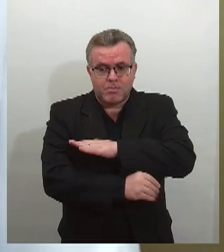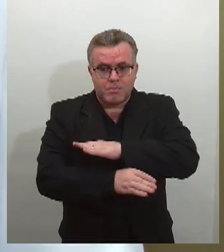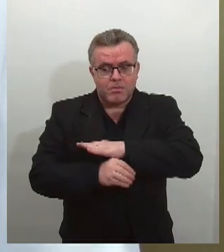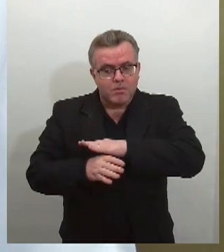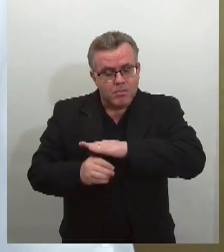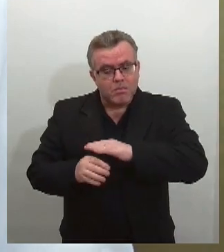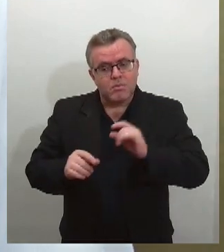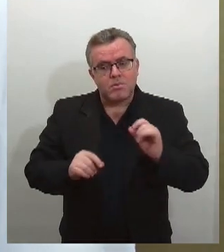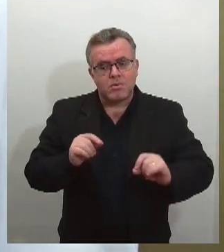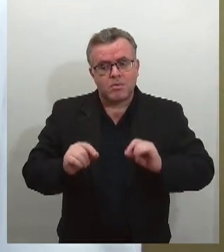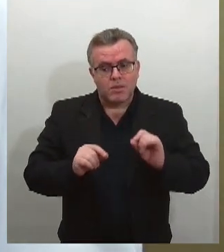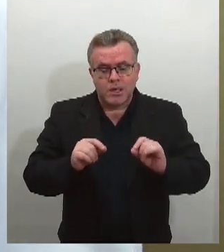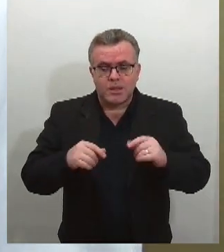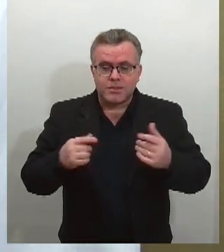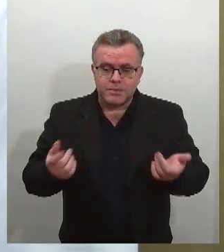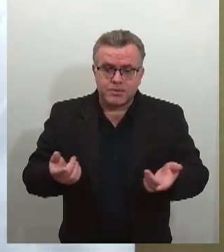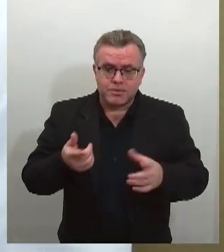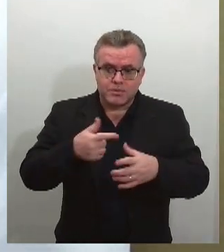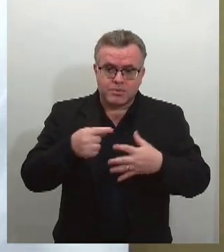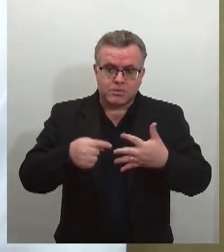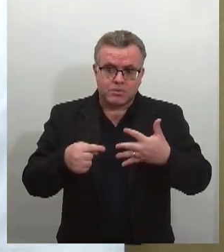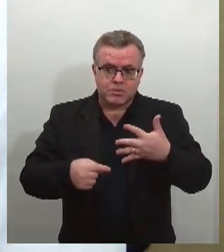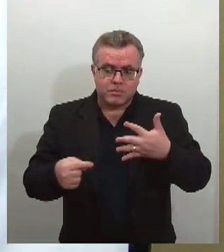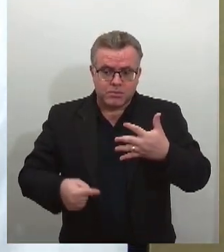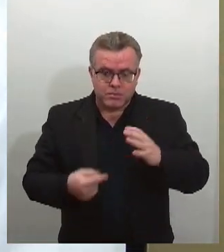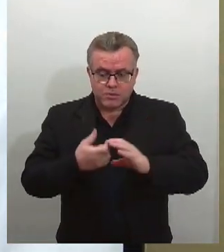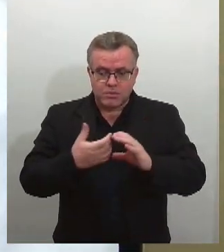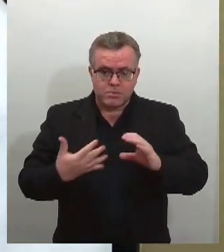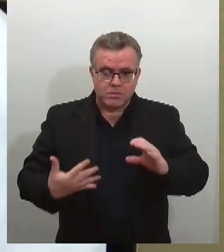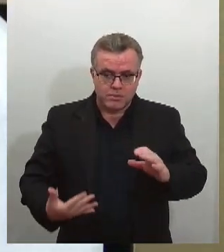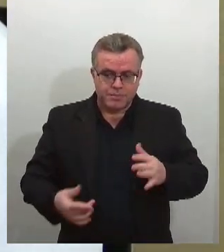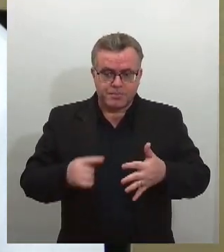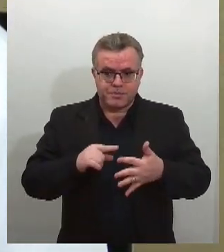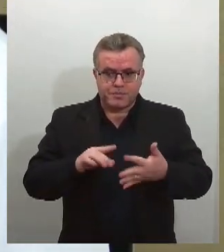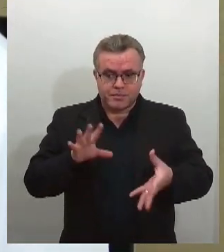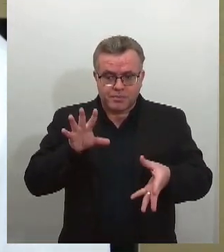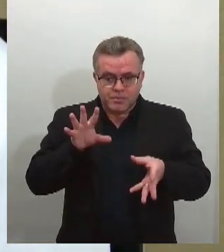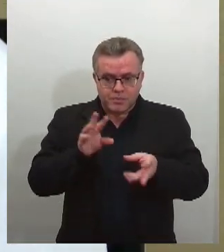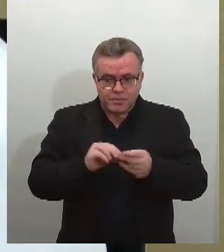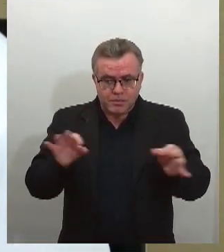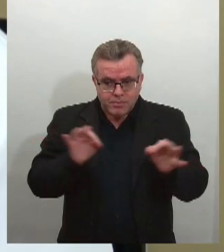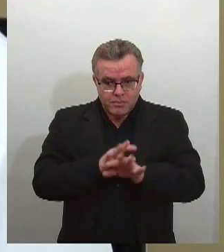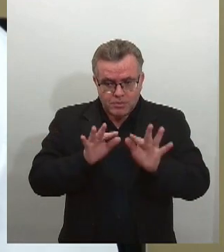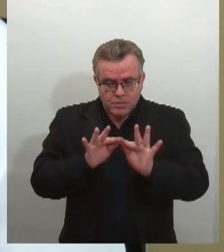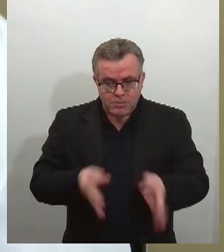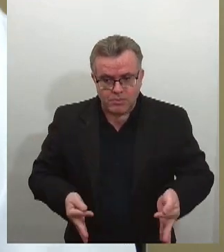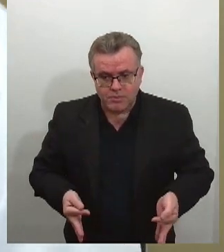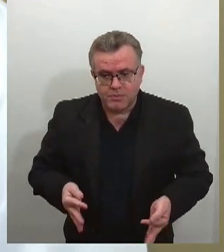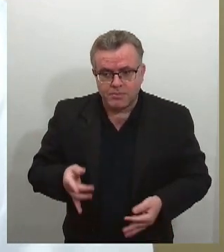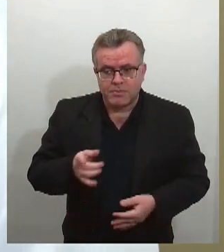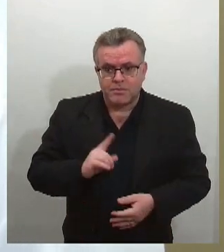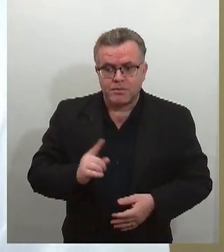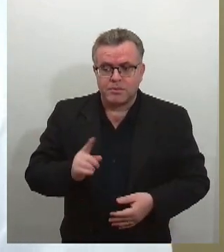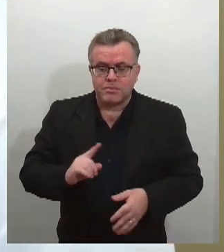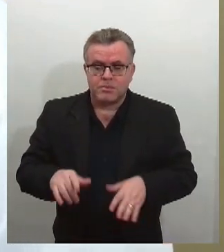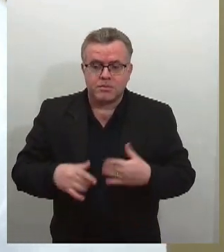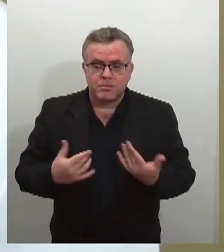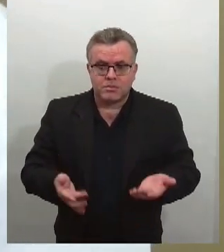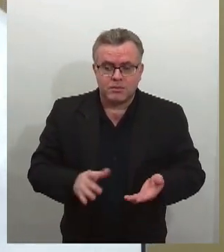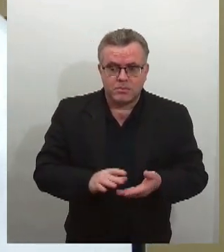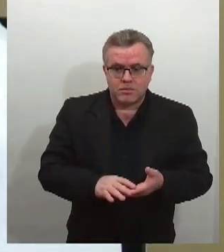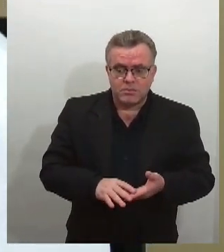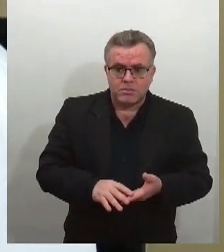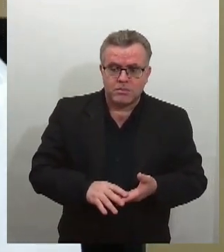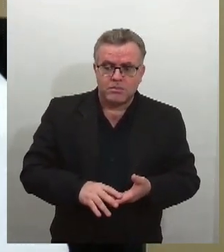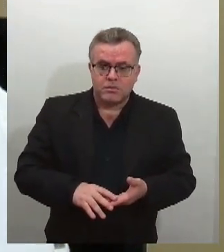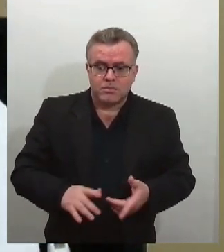Então, nós não temos como definir de uma maneira muito simples as causas de trombose. Então, pessoas que têm câncer,